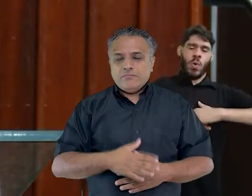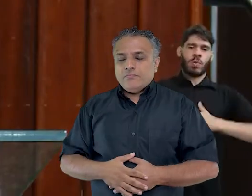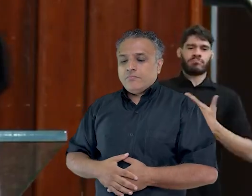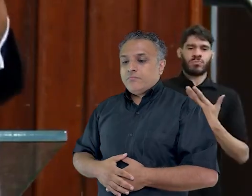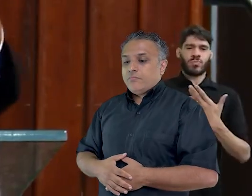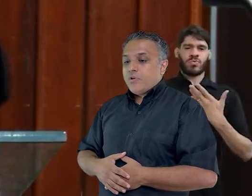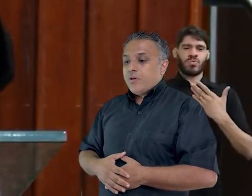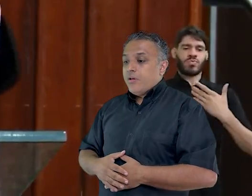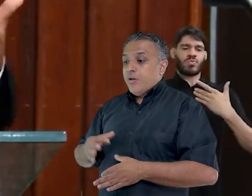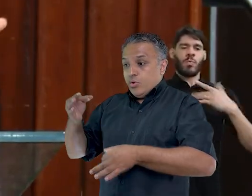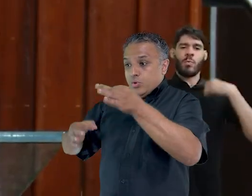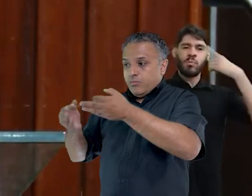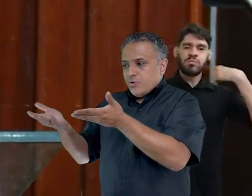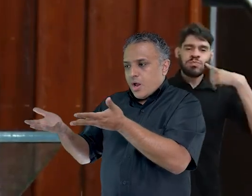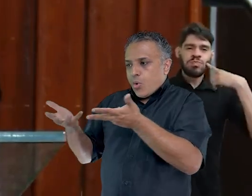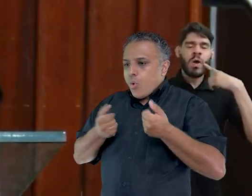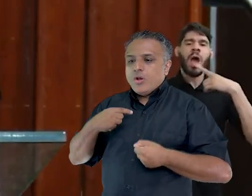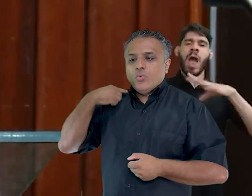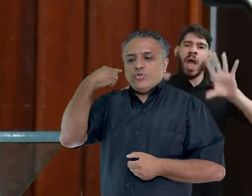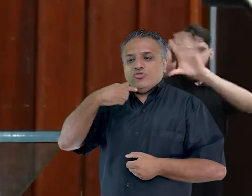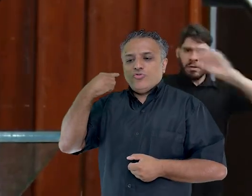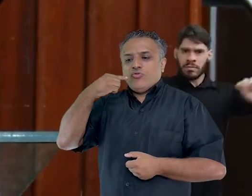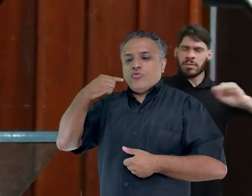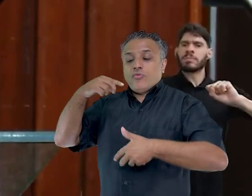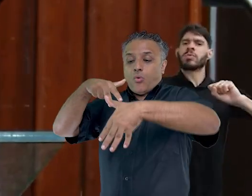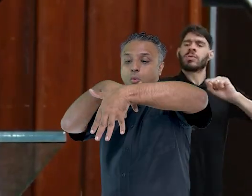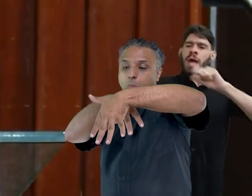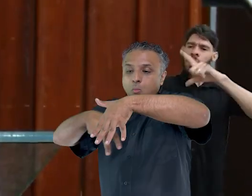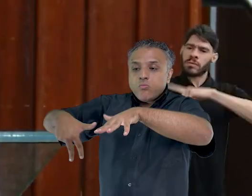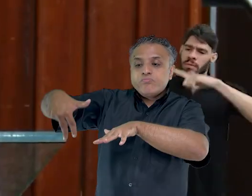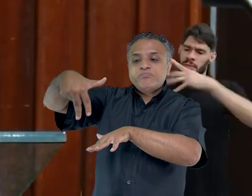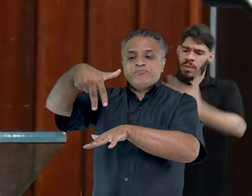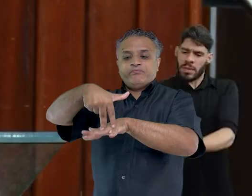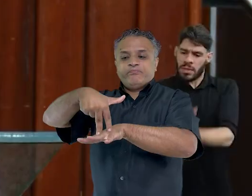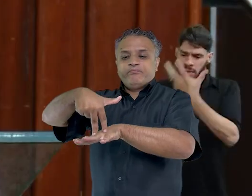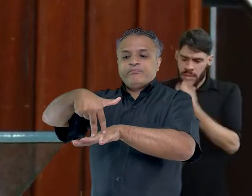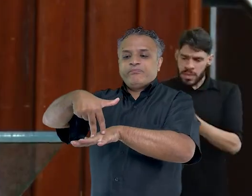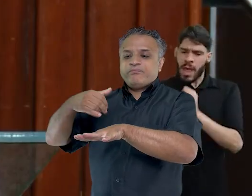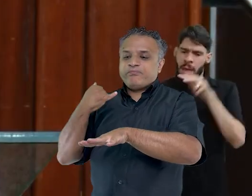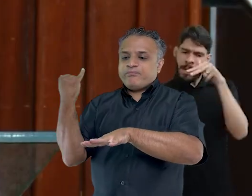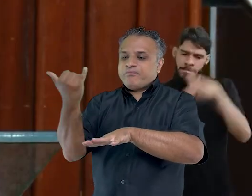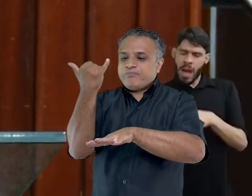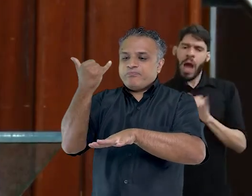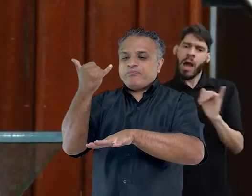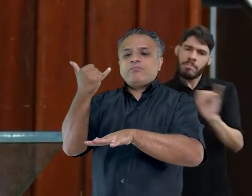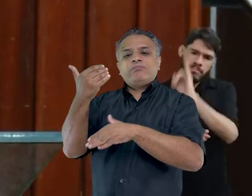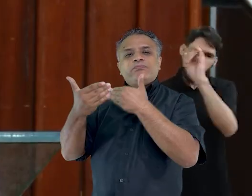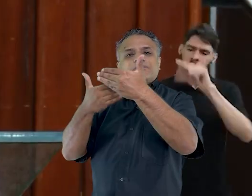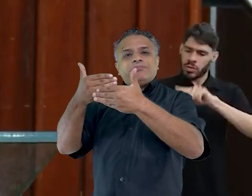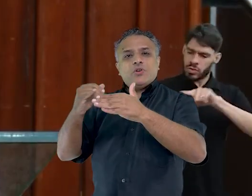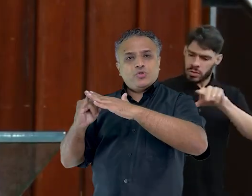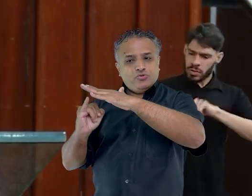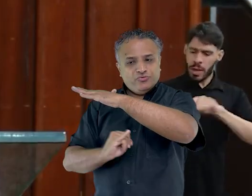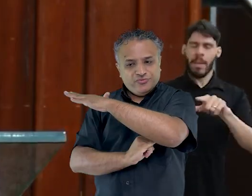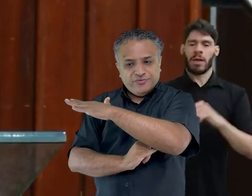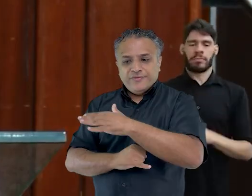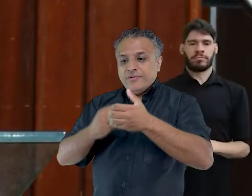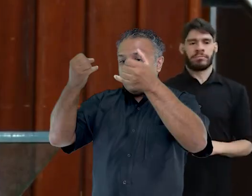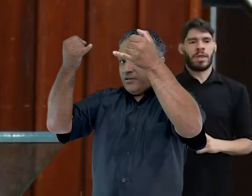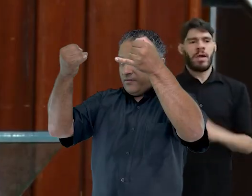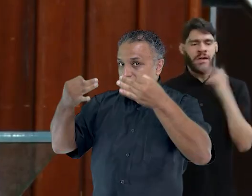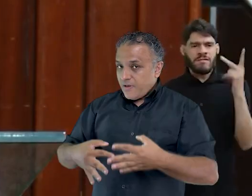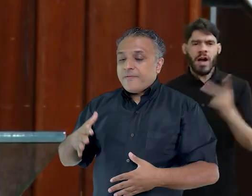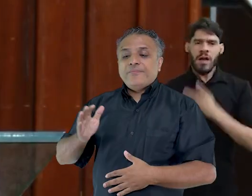que acolhe o advogado como protagonista, como essencial à prestação jurisdicional. Tenho dito